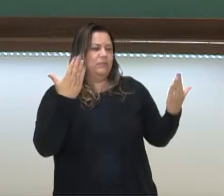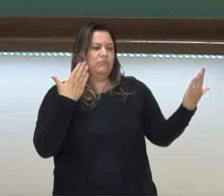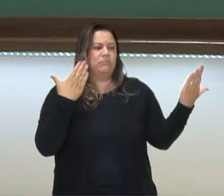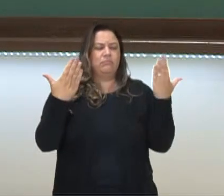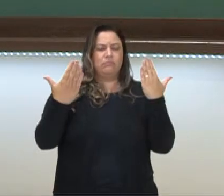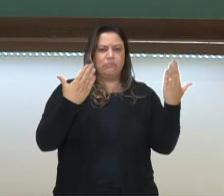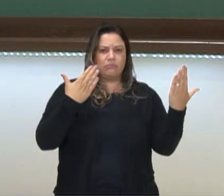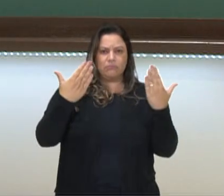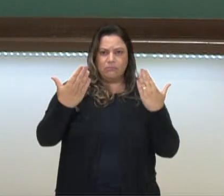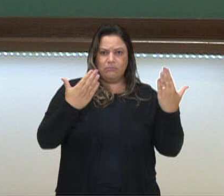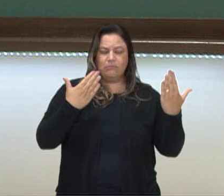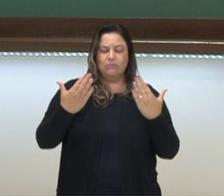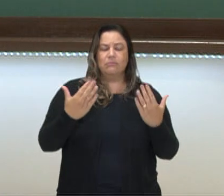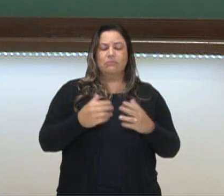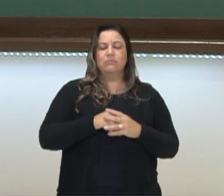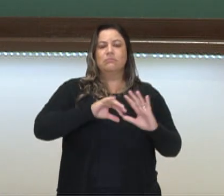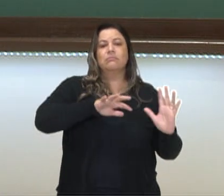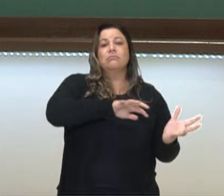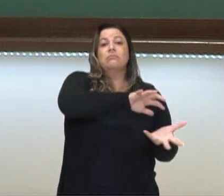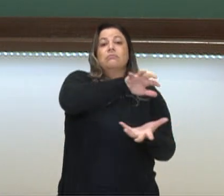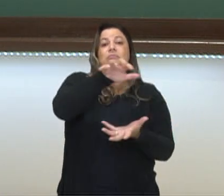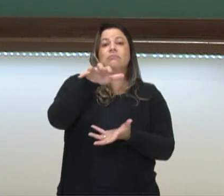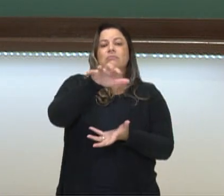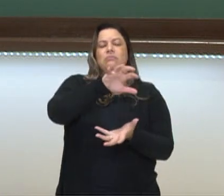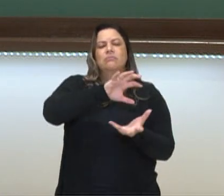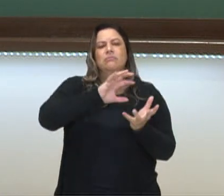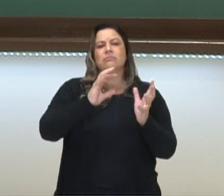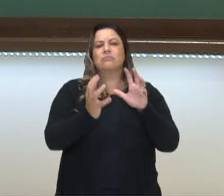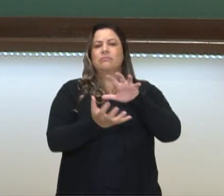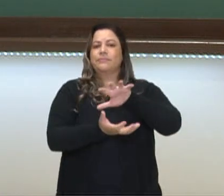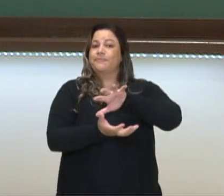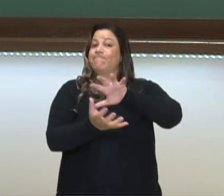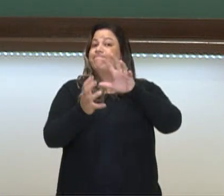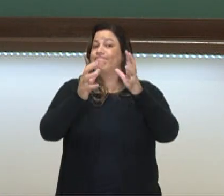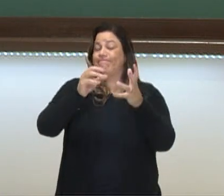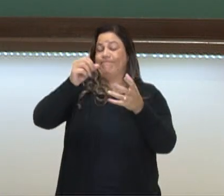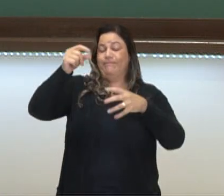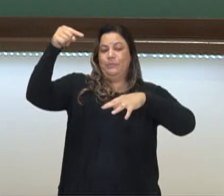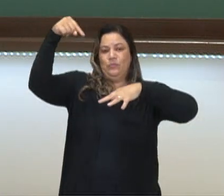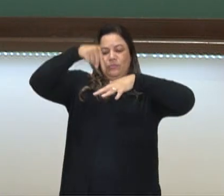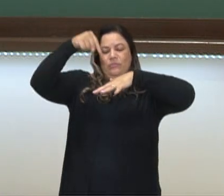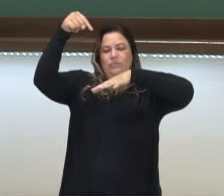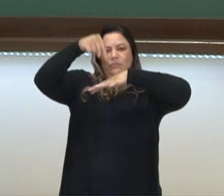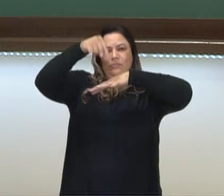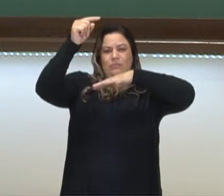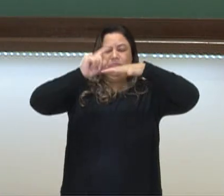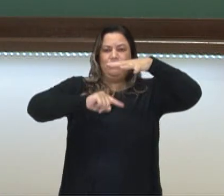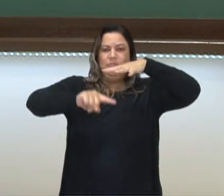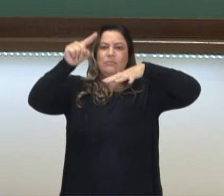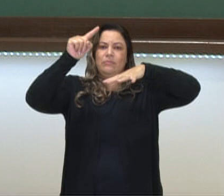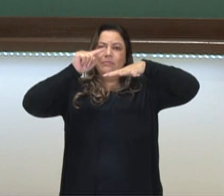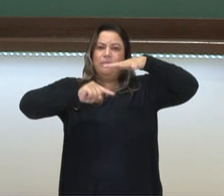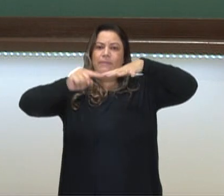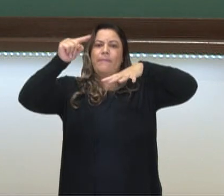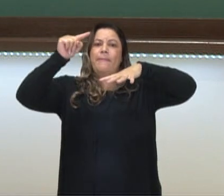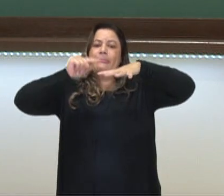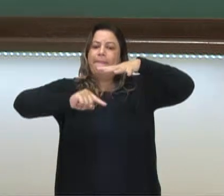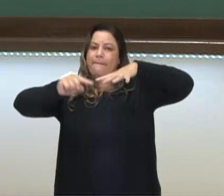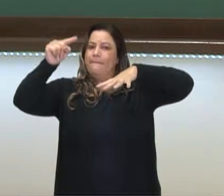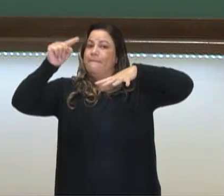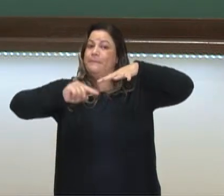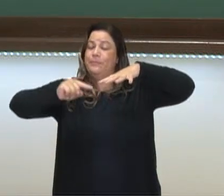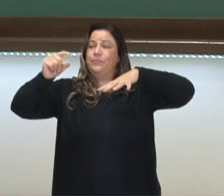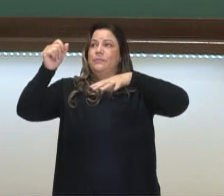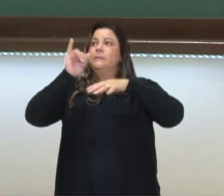condições atmosféricas do nosso planeta, que dispõe de um efeito estufa em função da atmosfera, com a condição existente na Lua, por exemplo, que